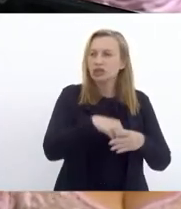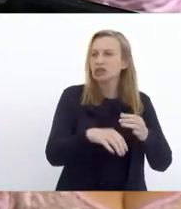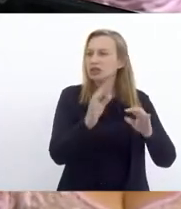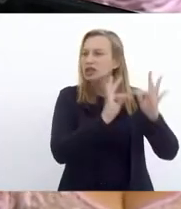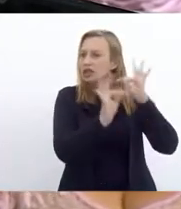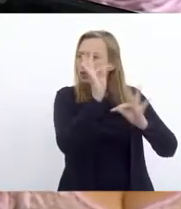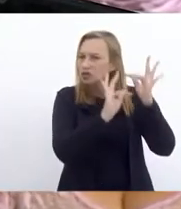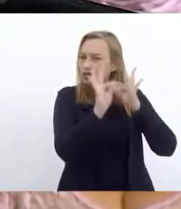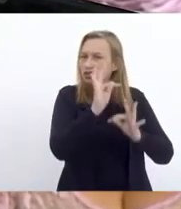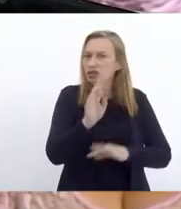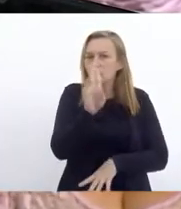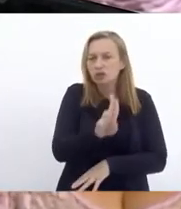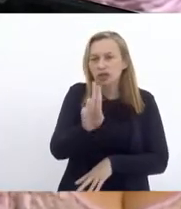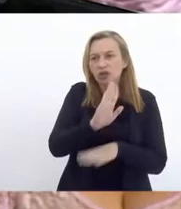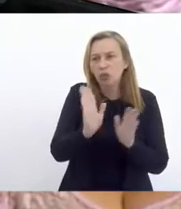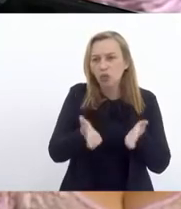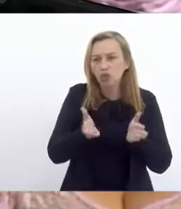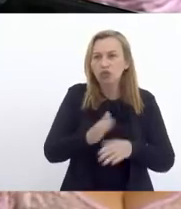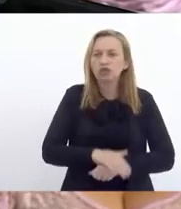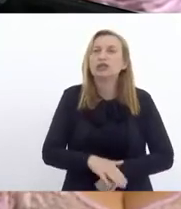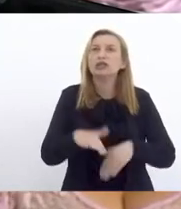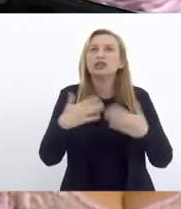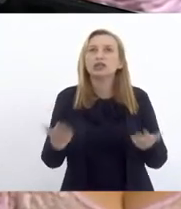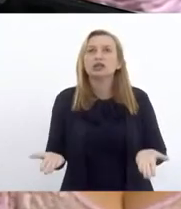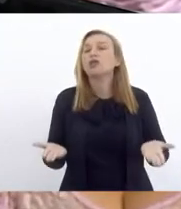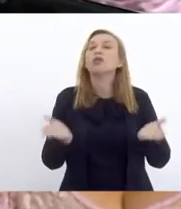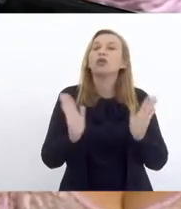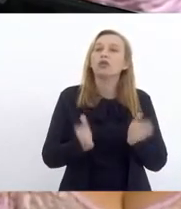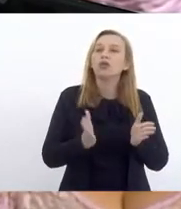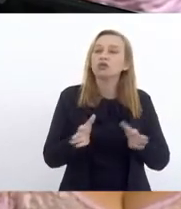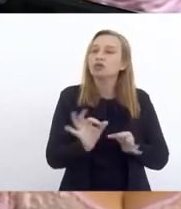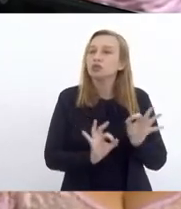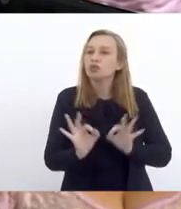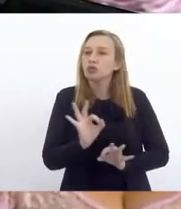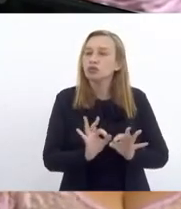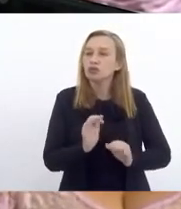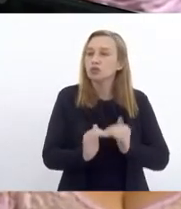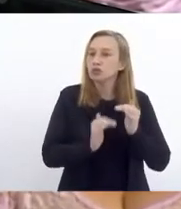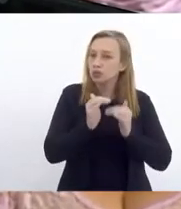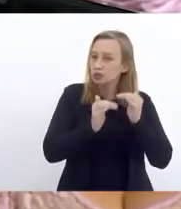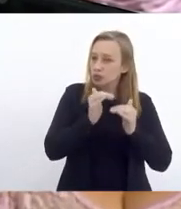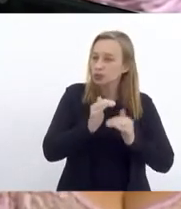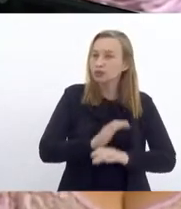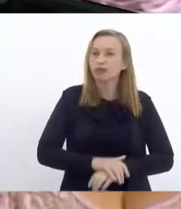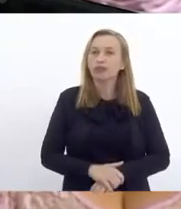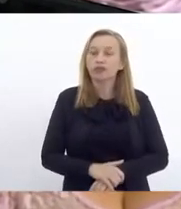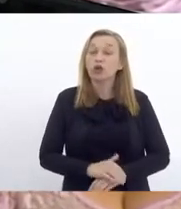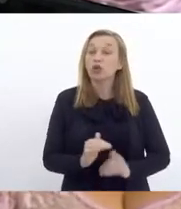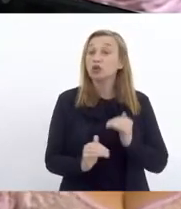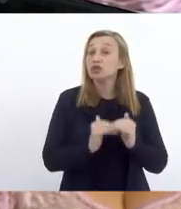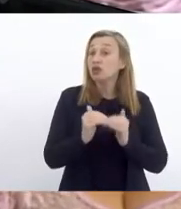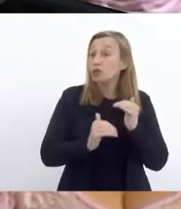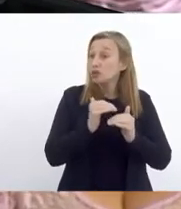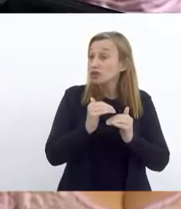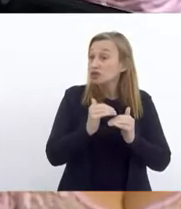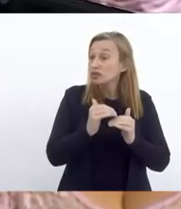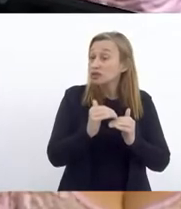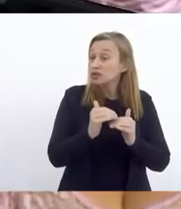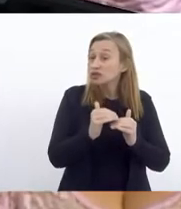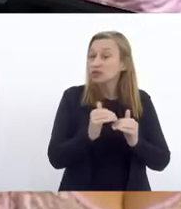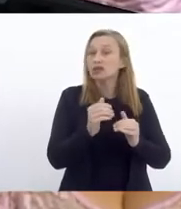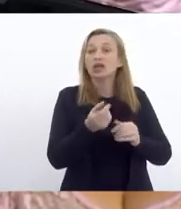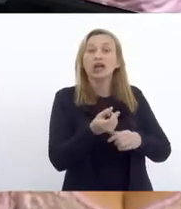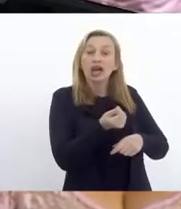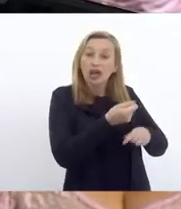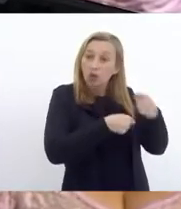está sendo utilizada hoje. Então, hoje, nós estamos agonizando em desenvolvimento. E esse desenvolvimento tem que passar pelo desenvolvimento